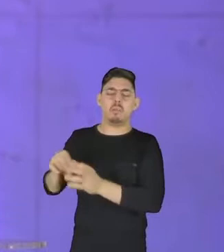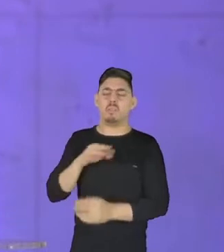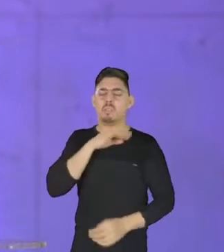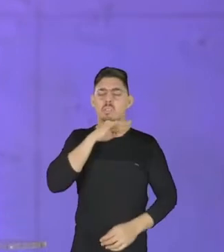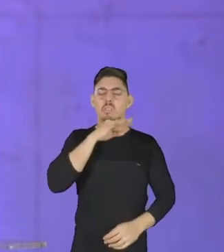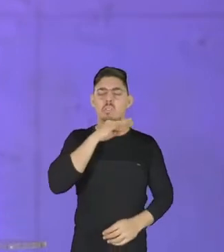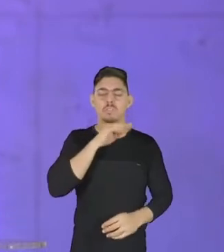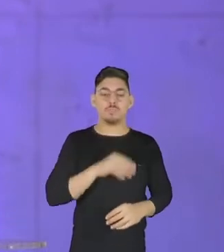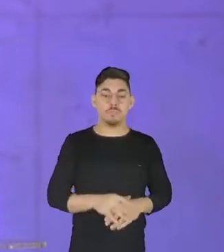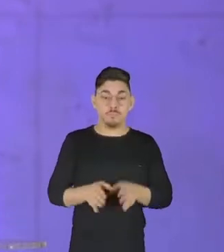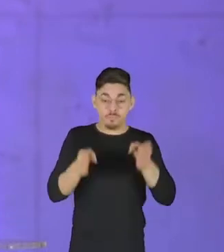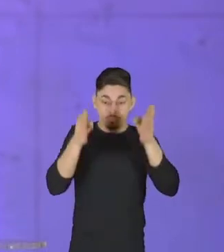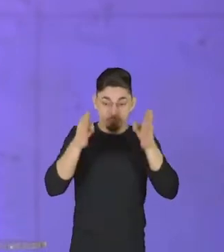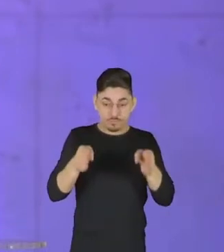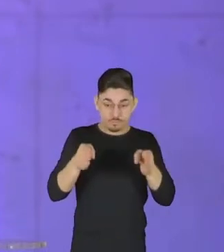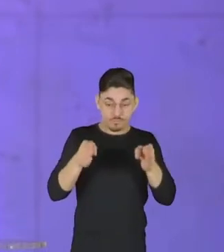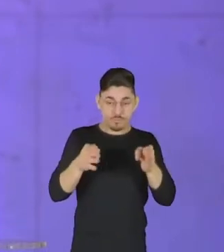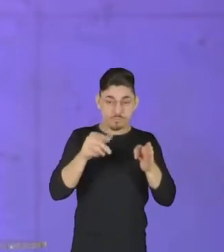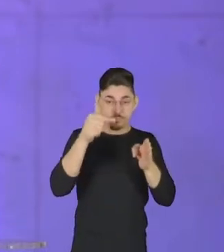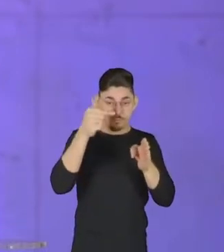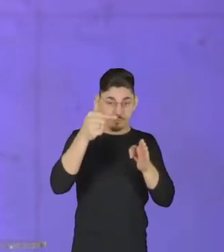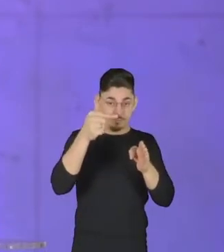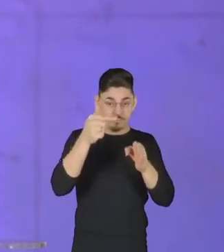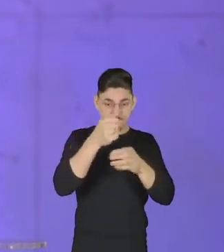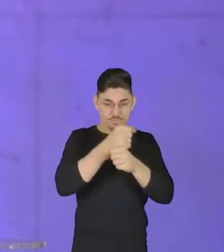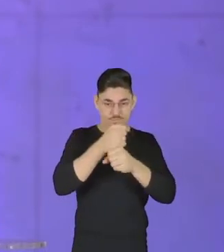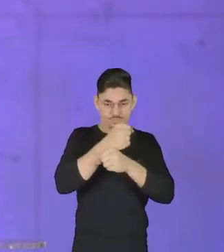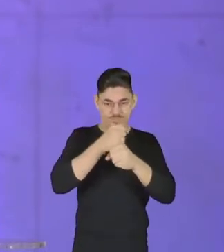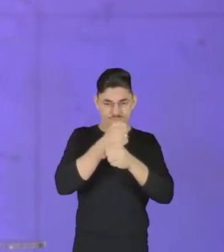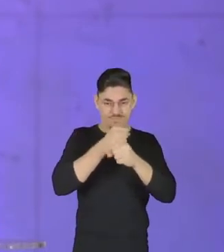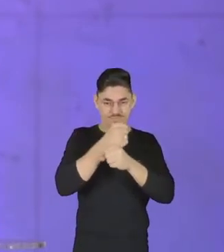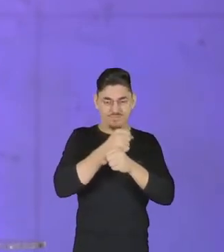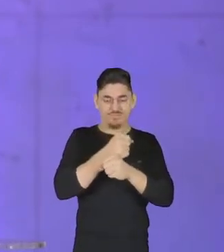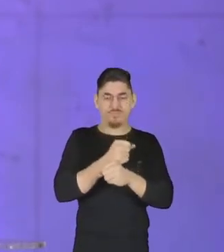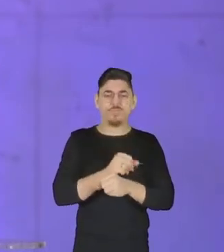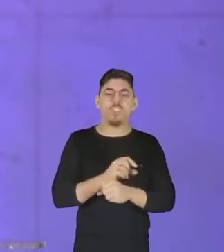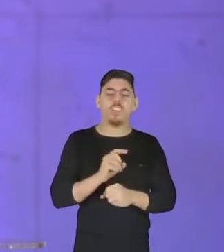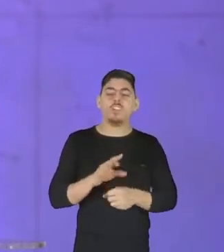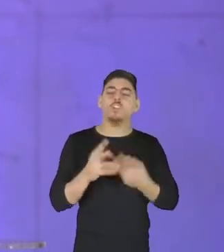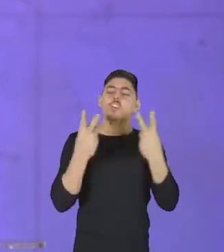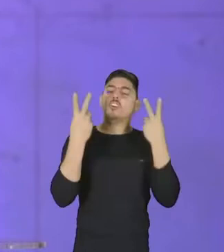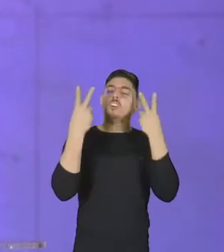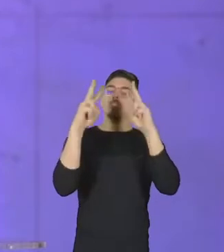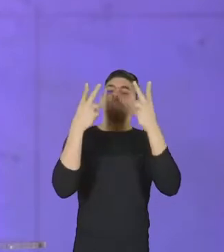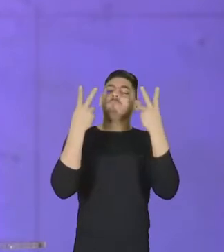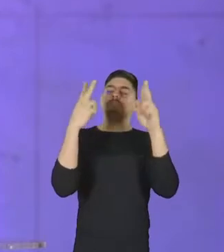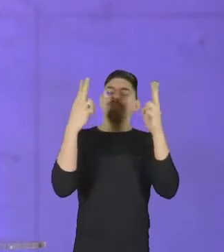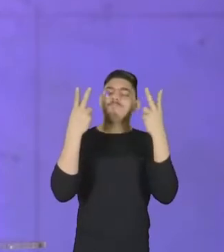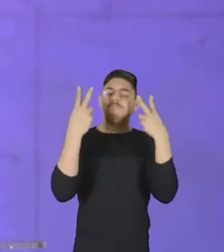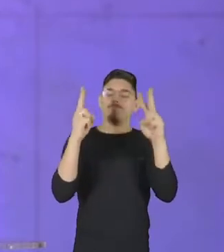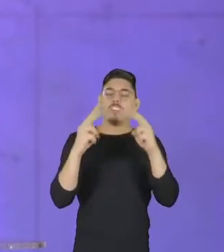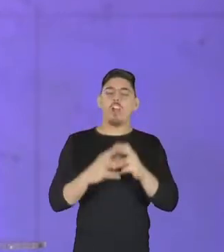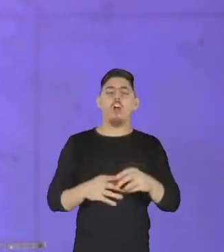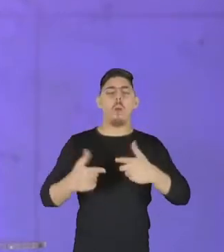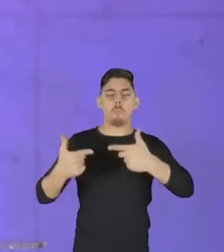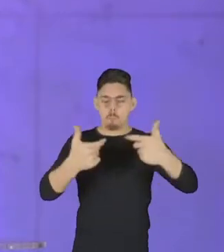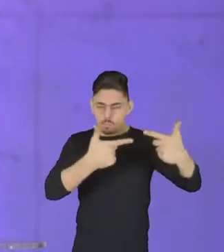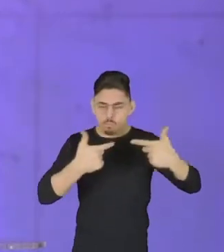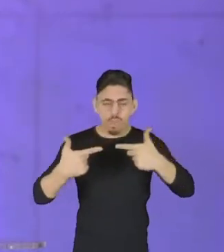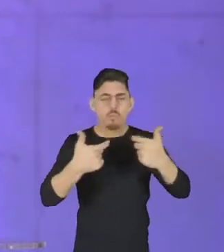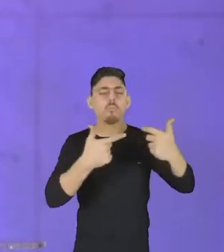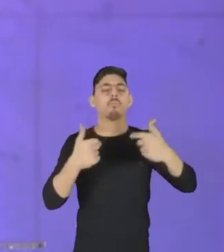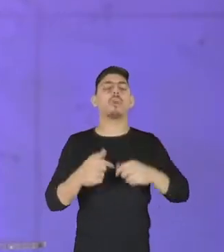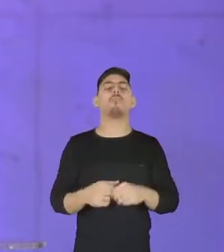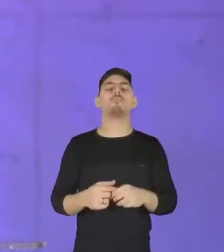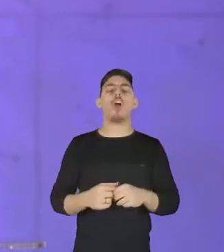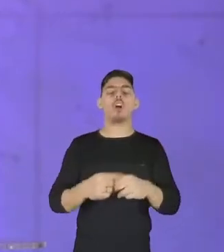período, estão ali os 7 anos de intensa vitória, de intensas batalhas,